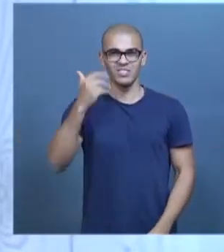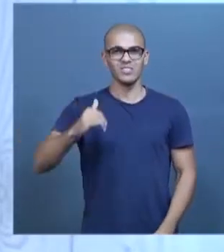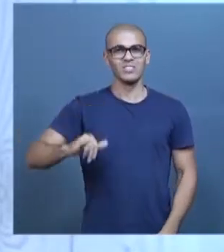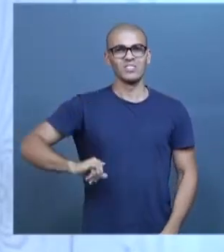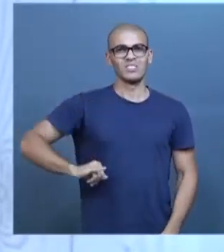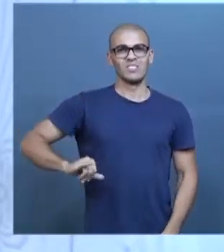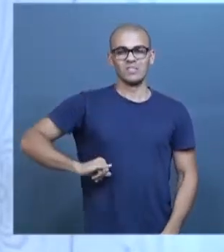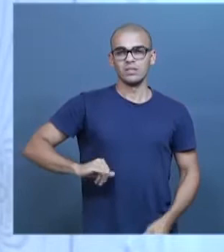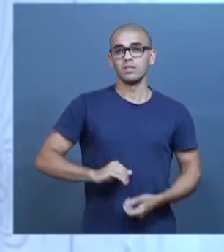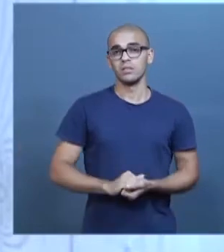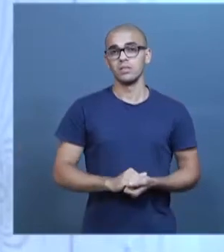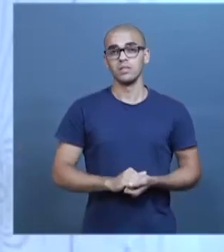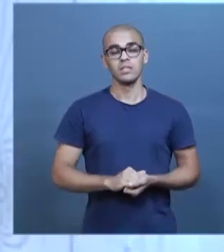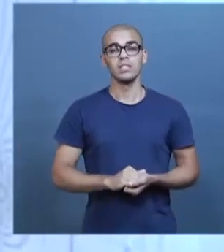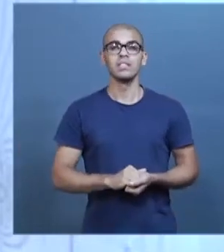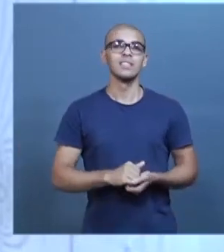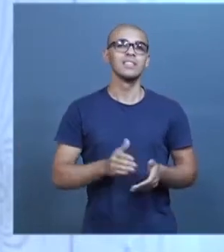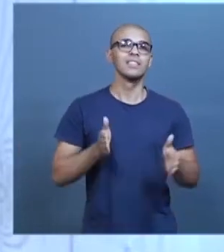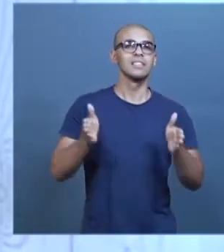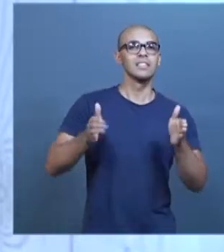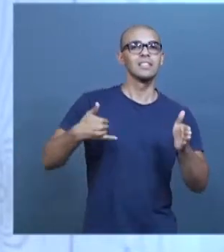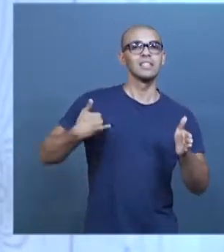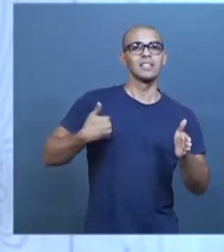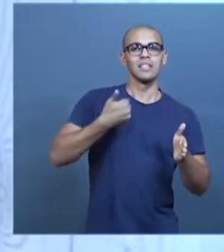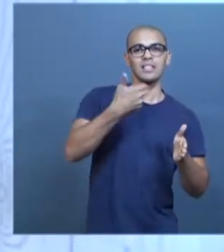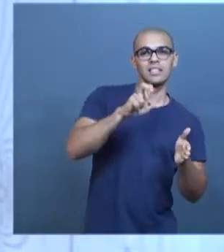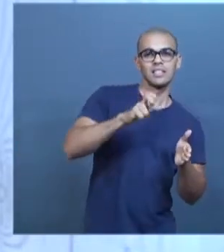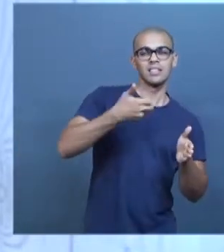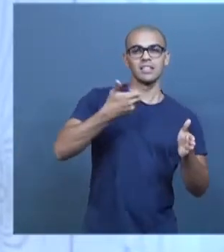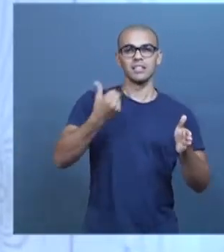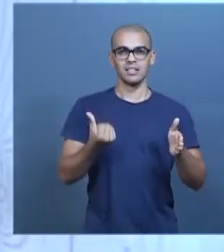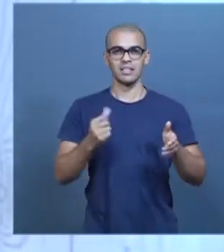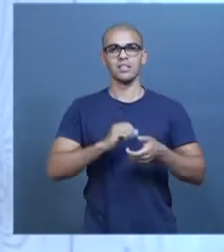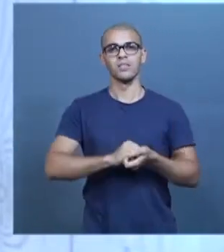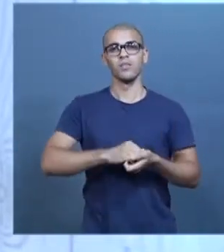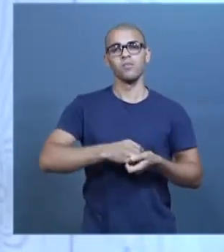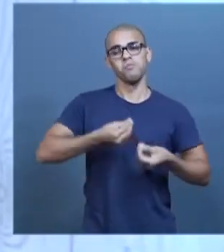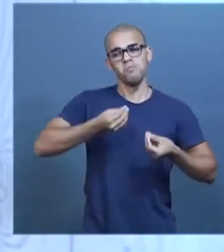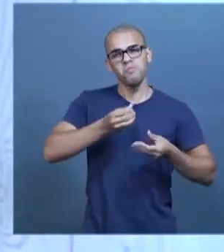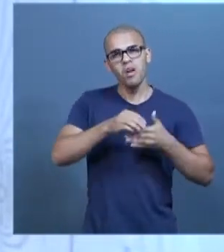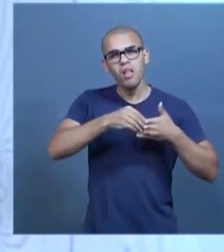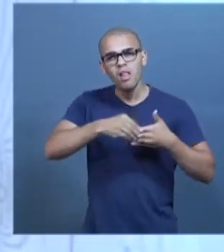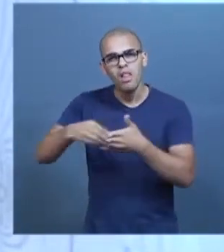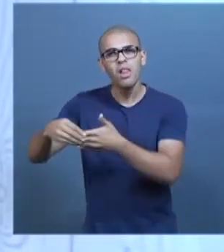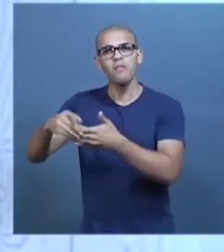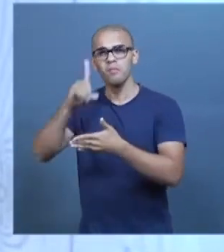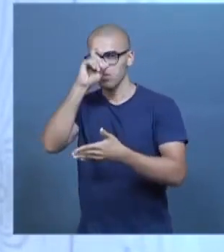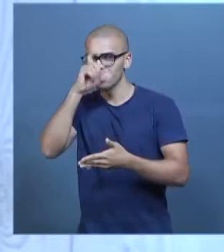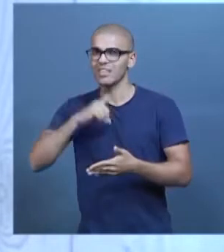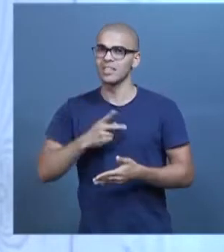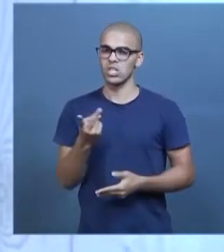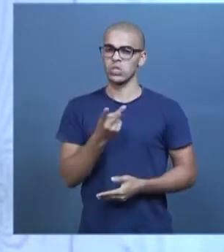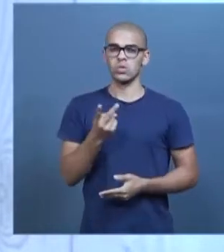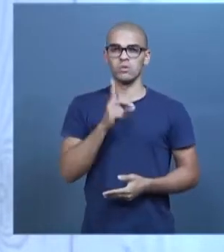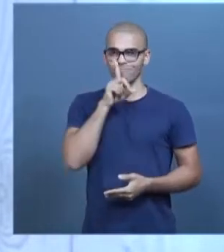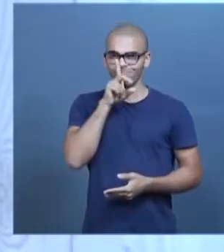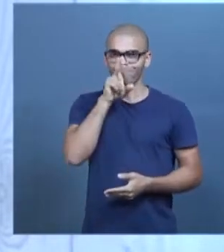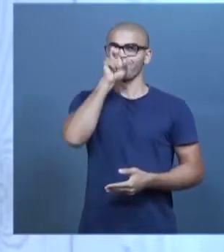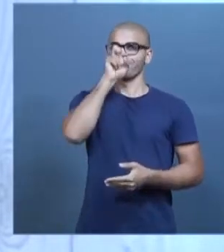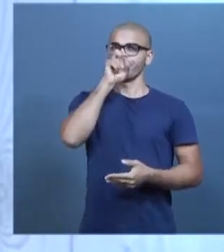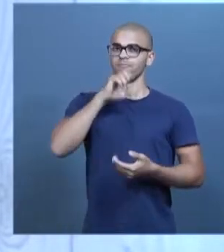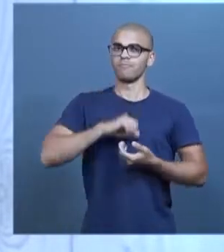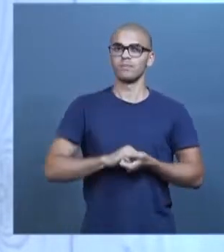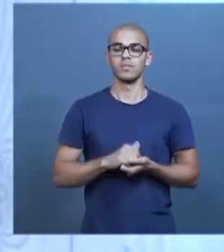levados para hospitais da cidade e pelo menos 2 ficaram em estado grave. Vamos ver na reportagem os fatos antes e